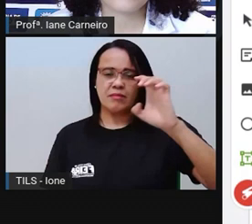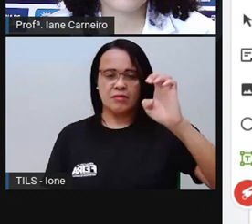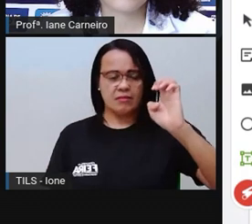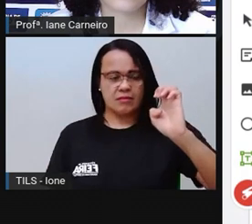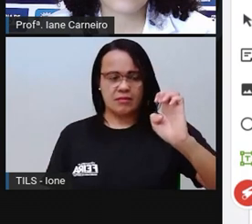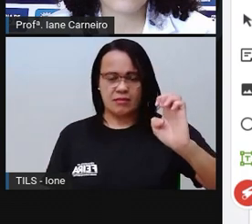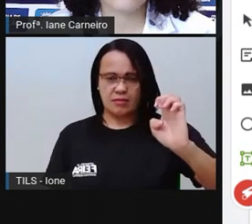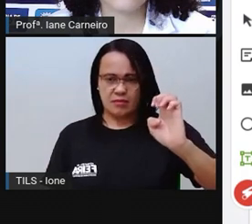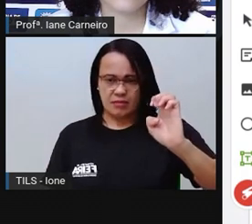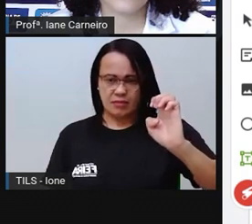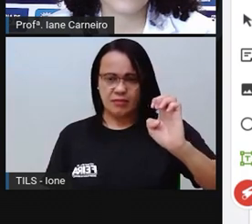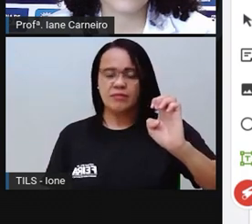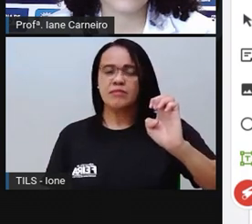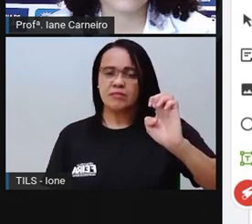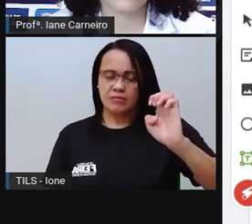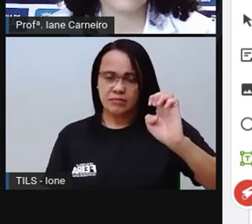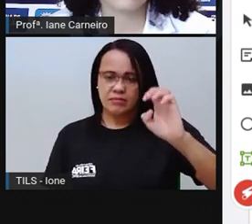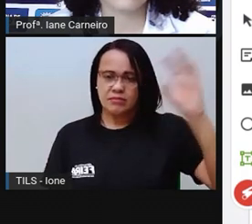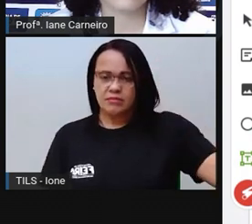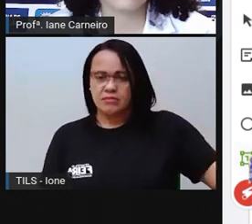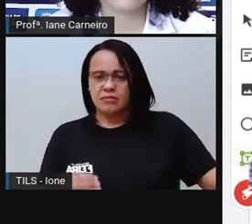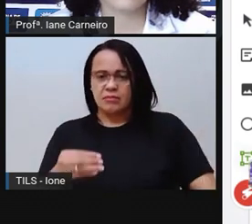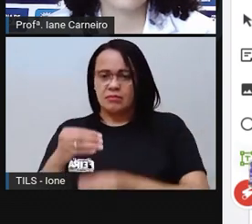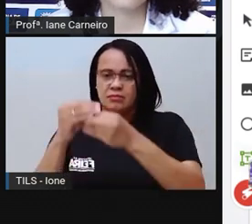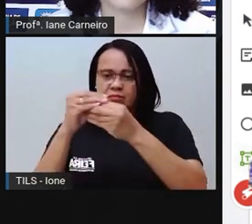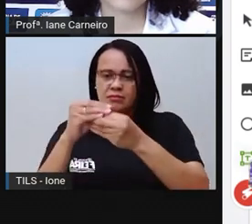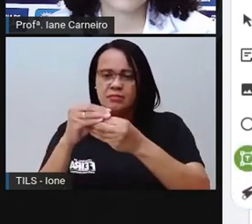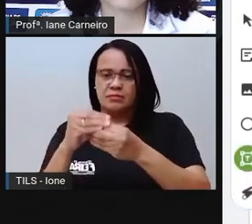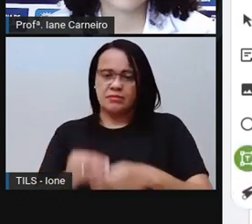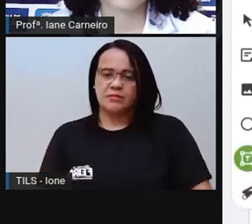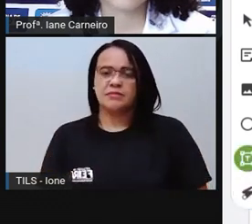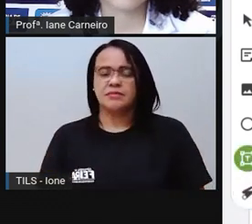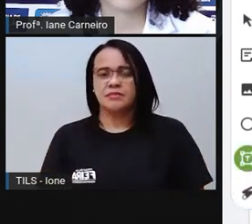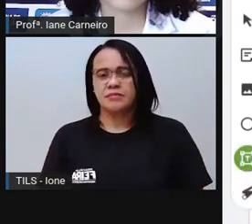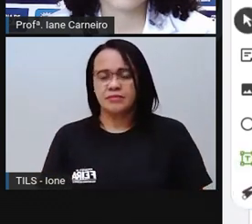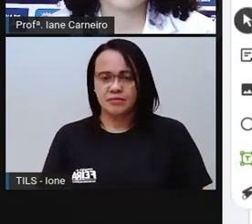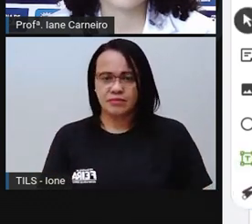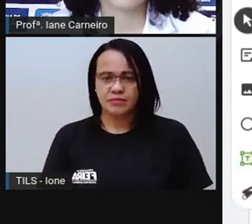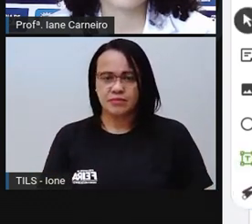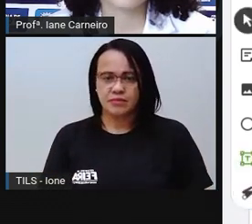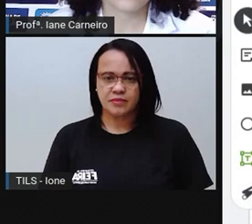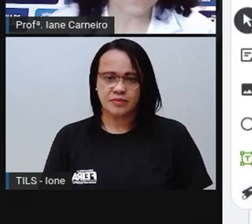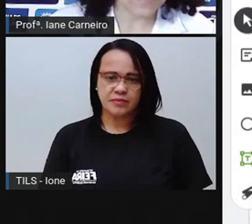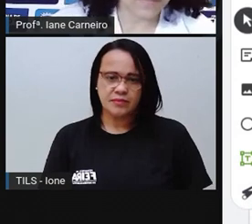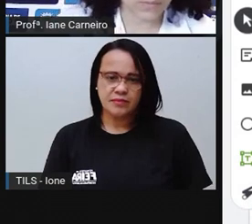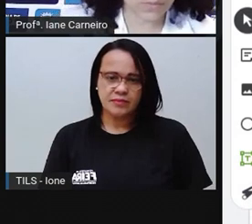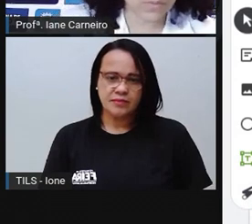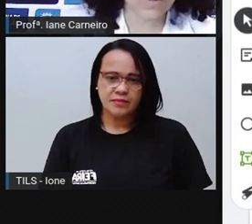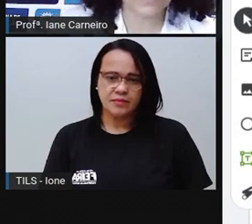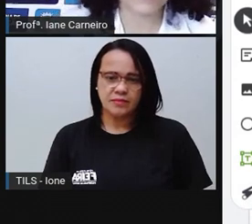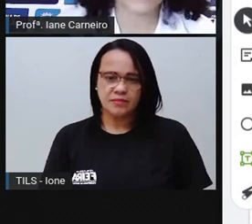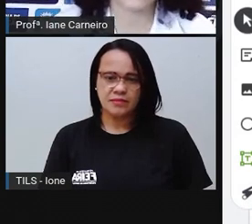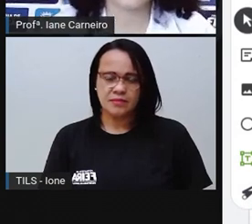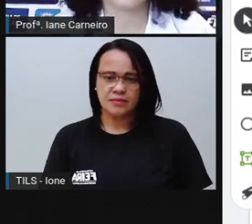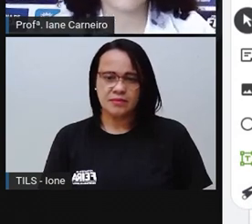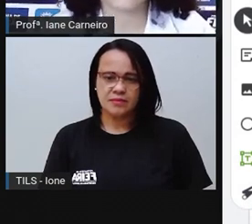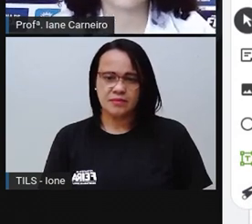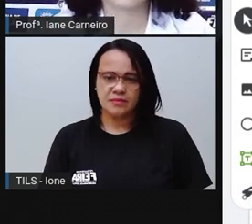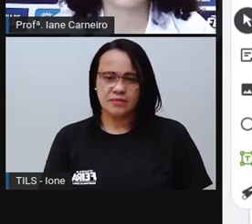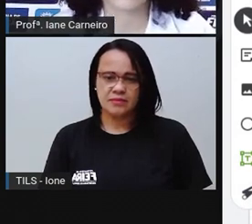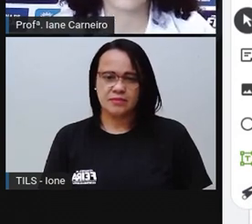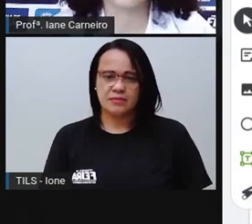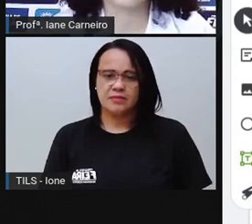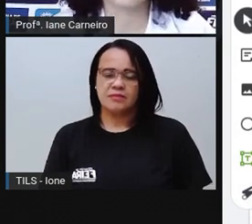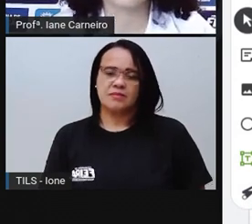com a vogal E, ó. Então vamos lá, a prova vai colocar aqui. O lê e o